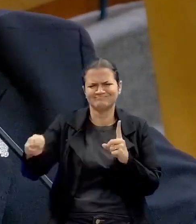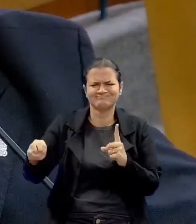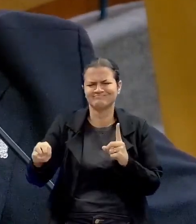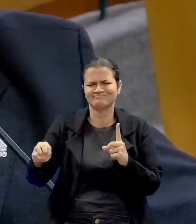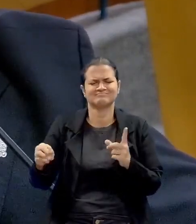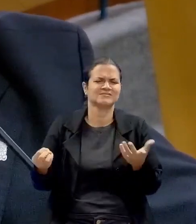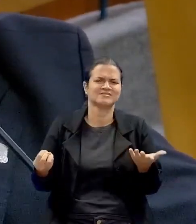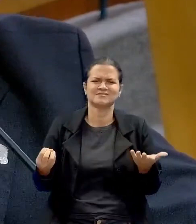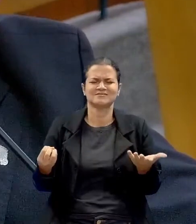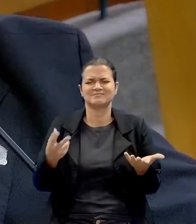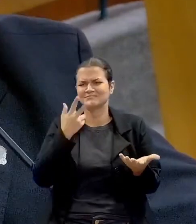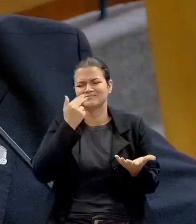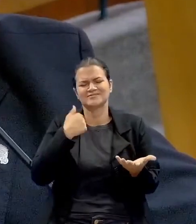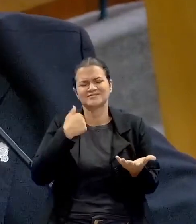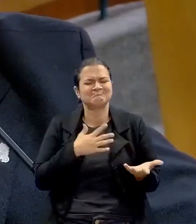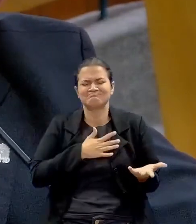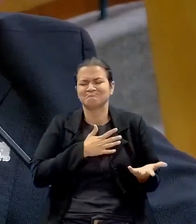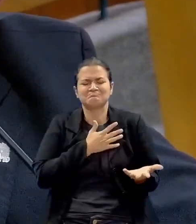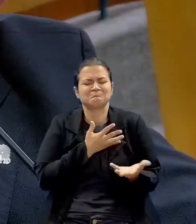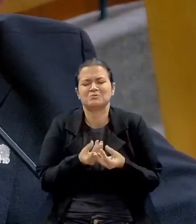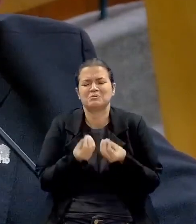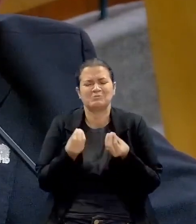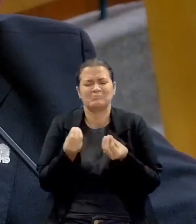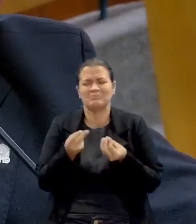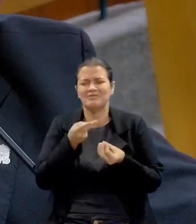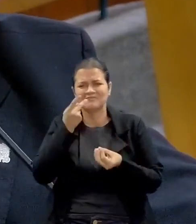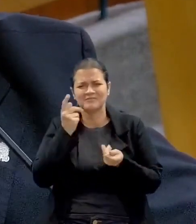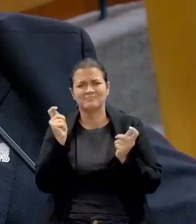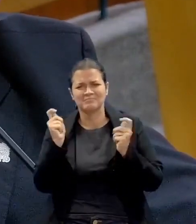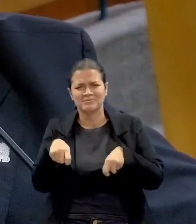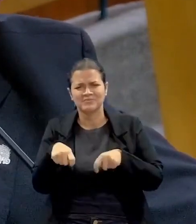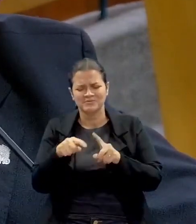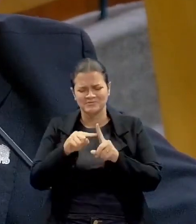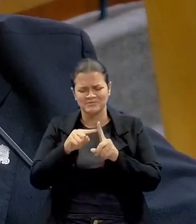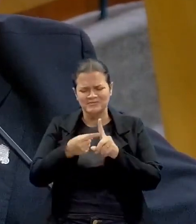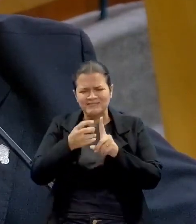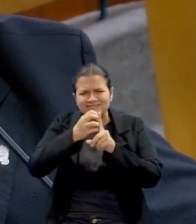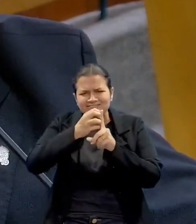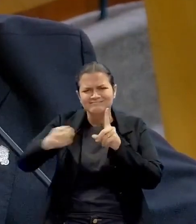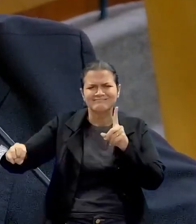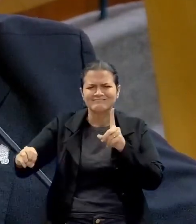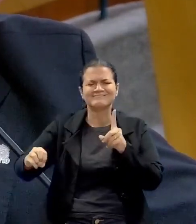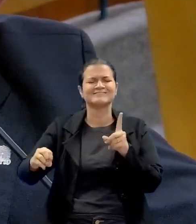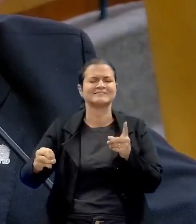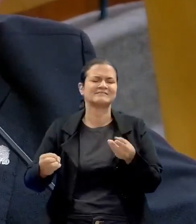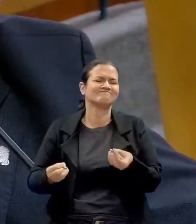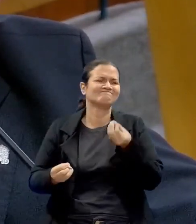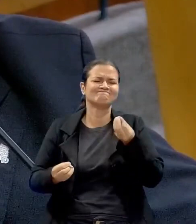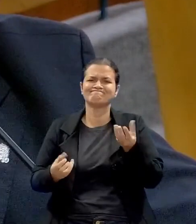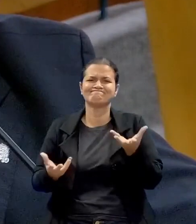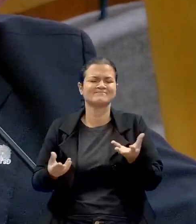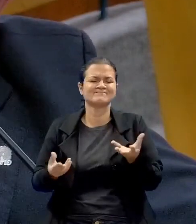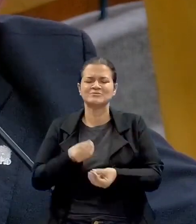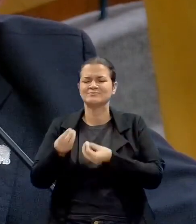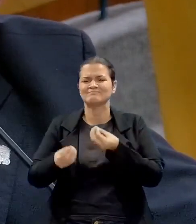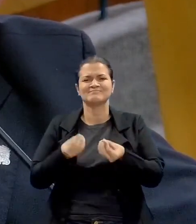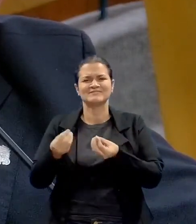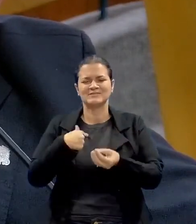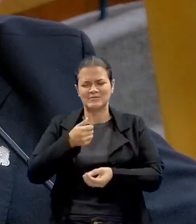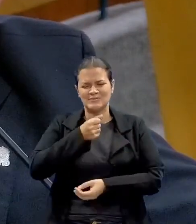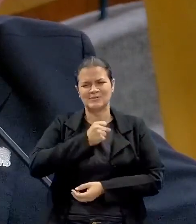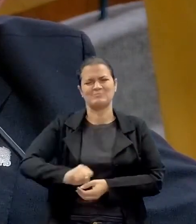chega a ser repugnante ouvir falar de uma situação como essa de